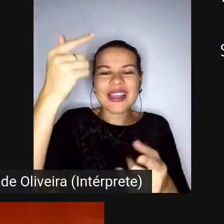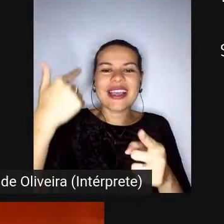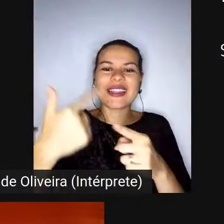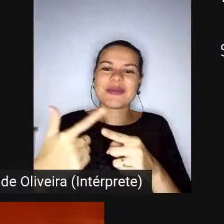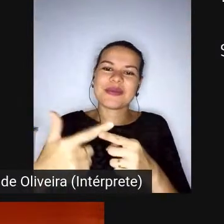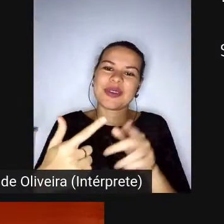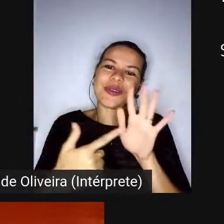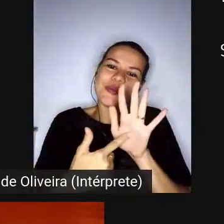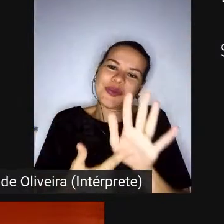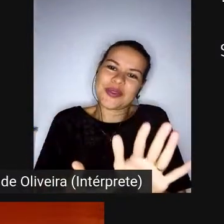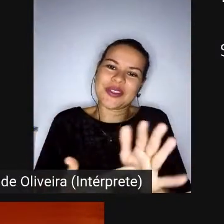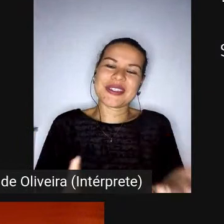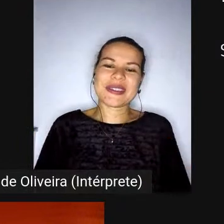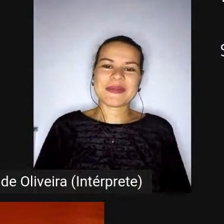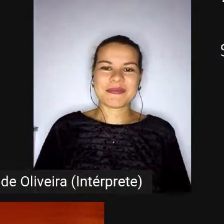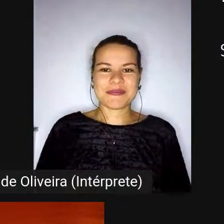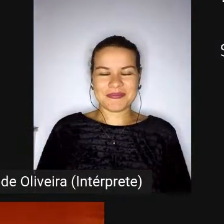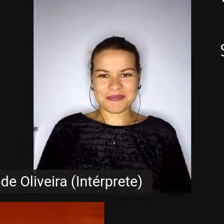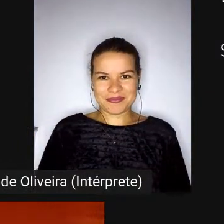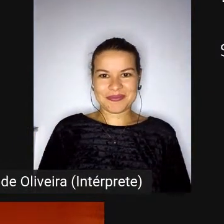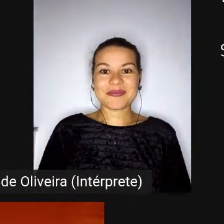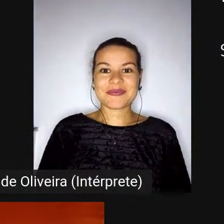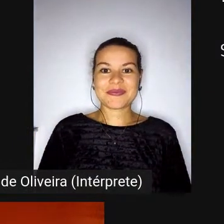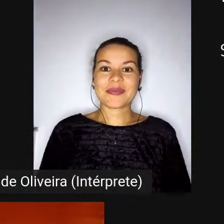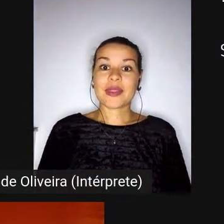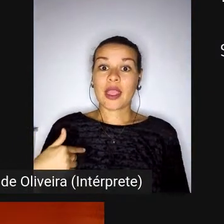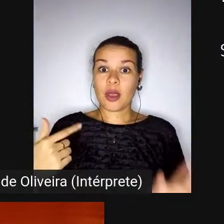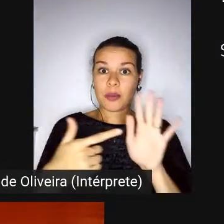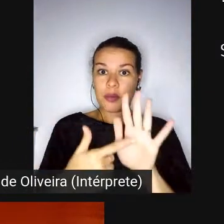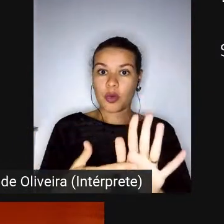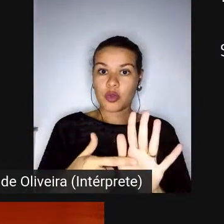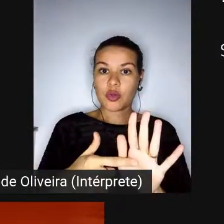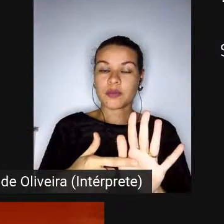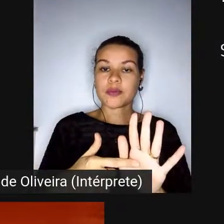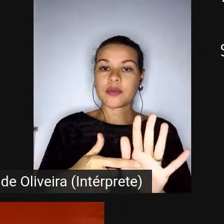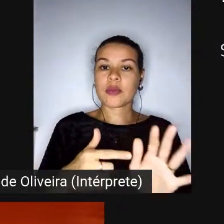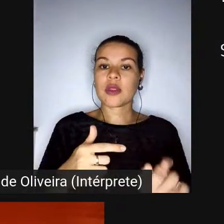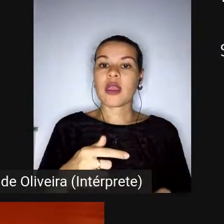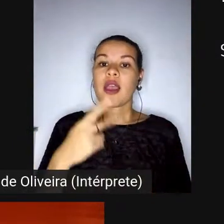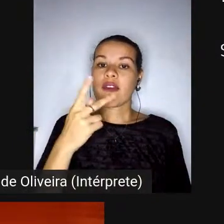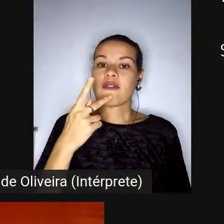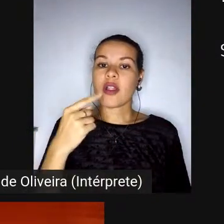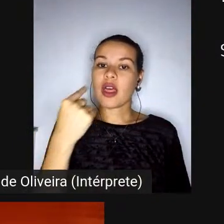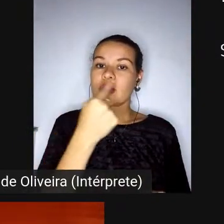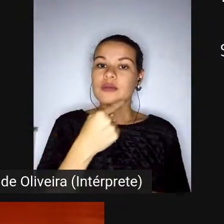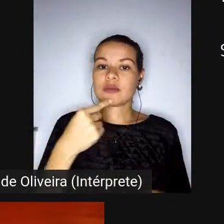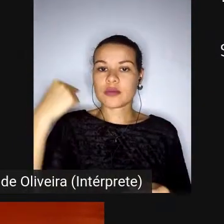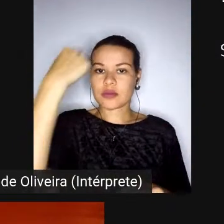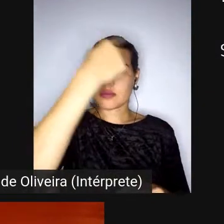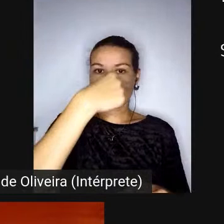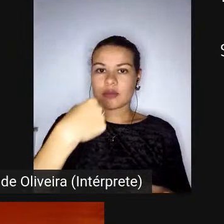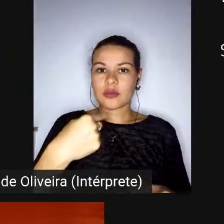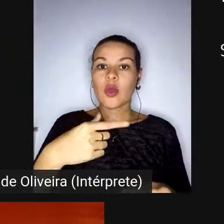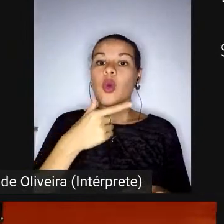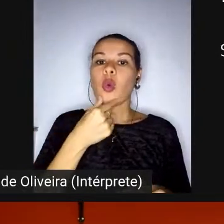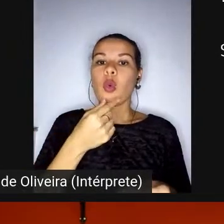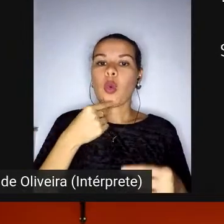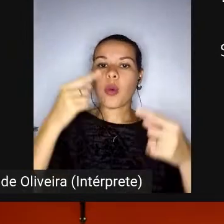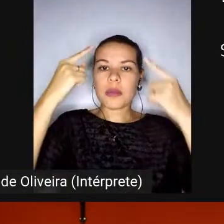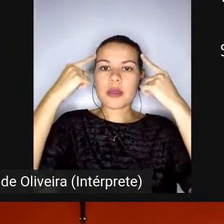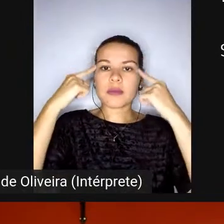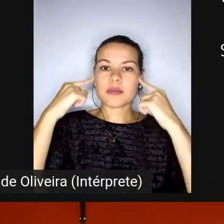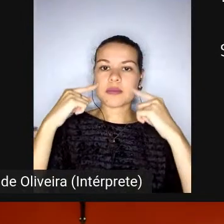eu passo inicialmente a minha áudio-descrição eu sou um homem Pardo cabelos e olhos castanhos